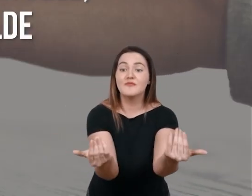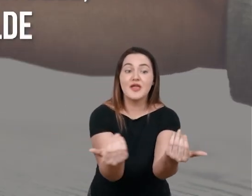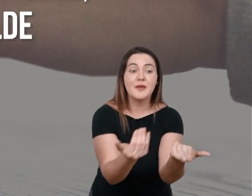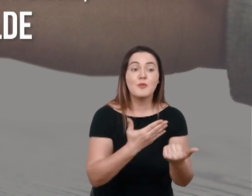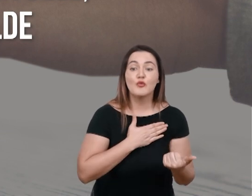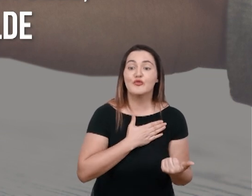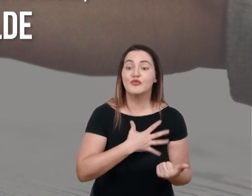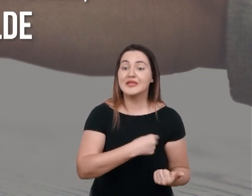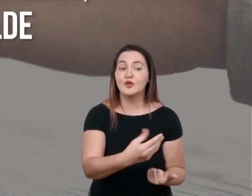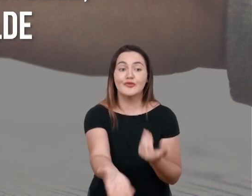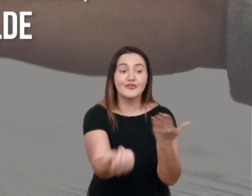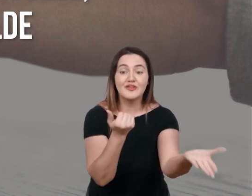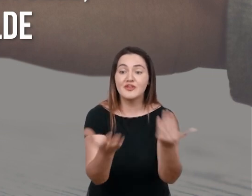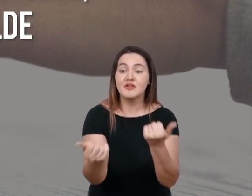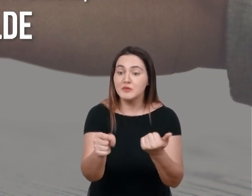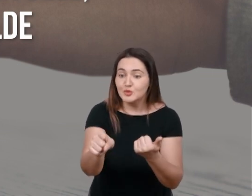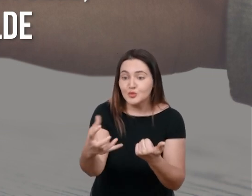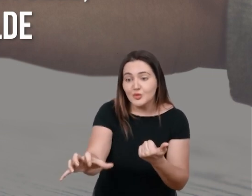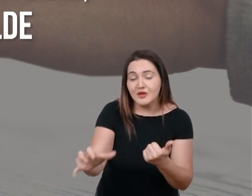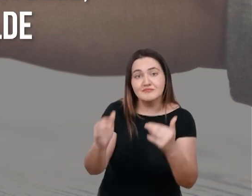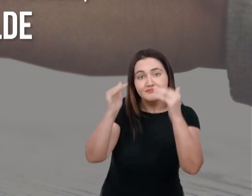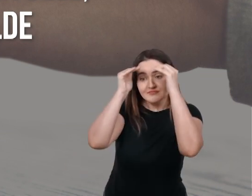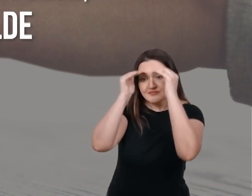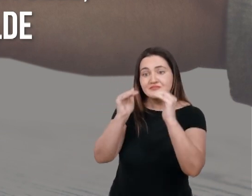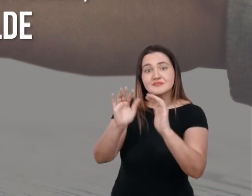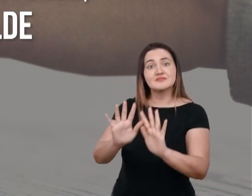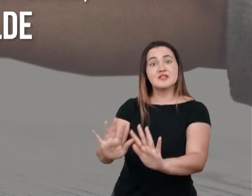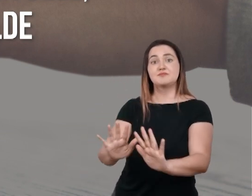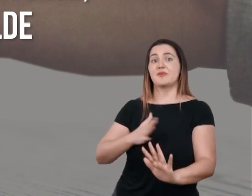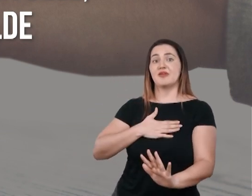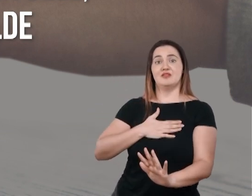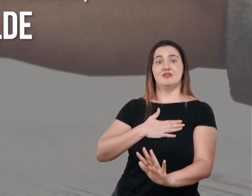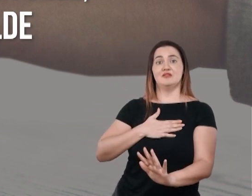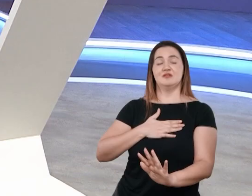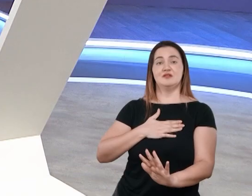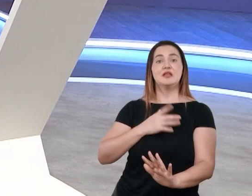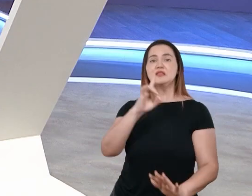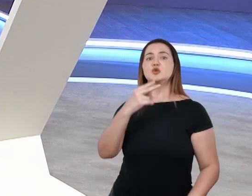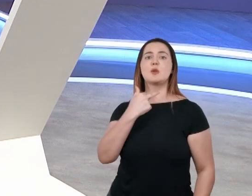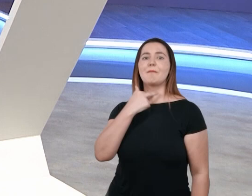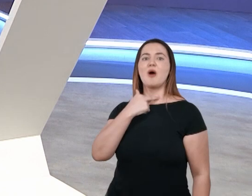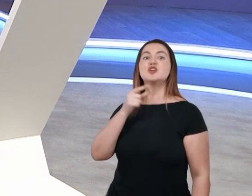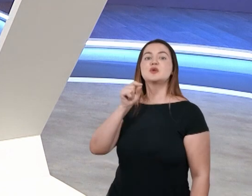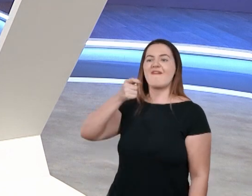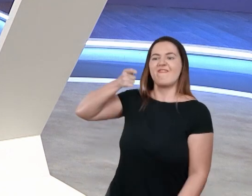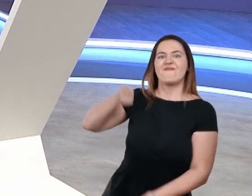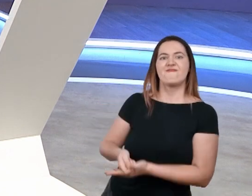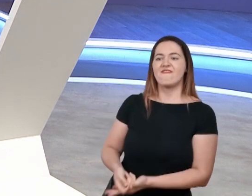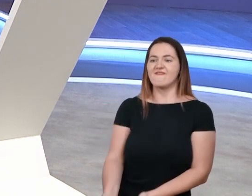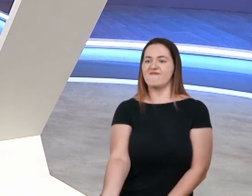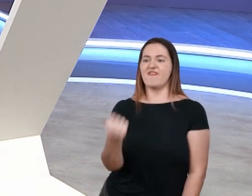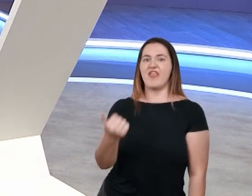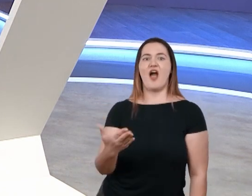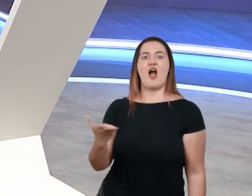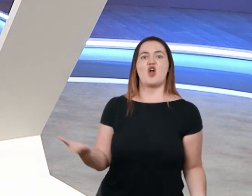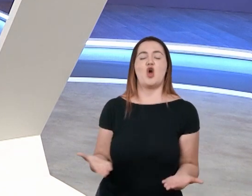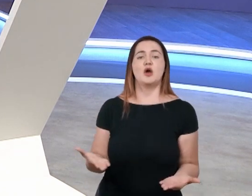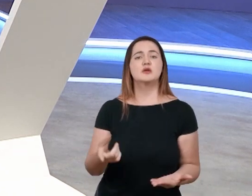por escolha do Pai, mas pela escolha do filho rebelde. E quem é o filho